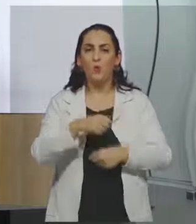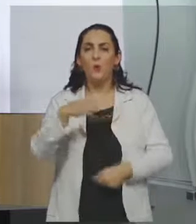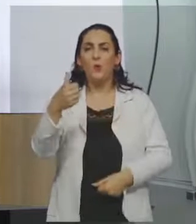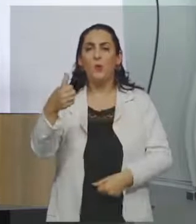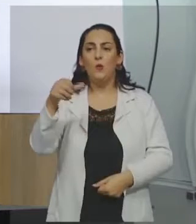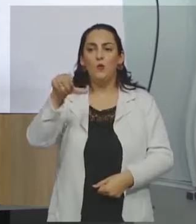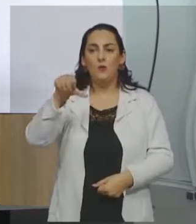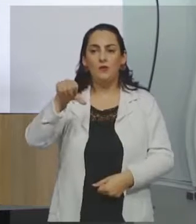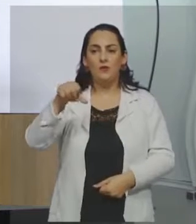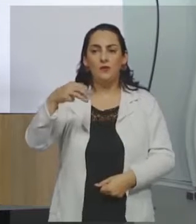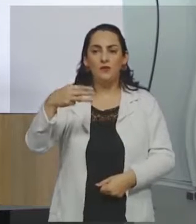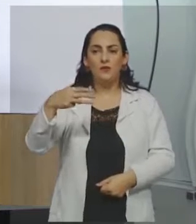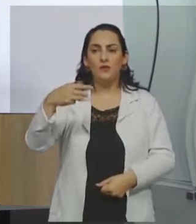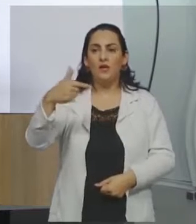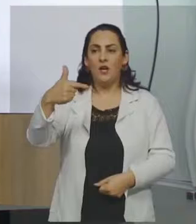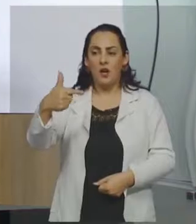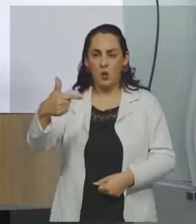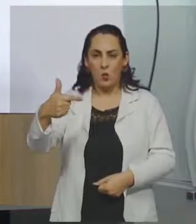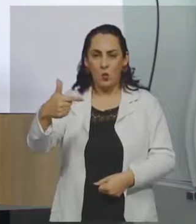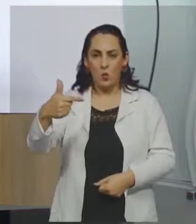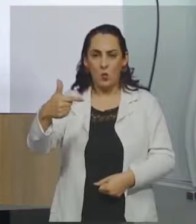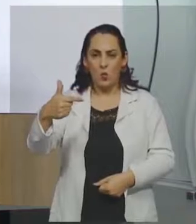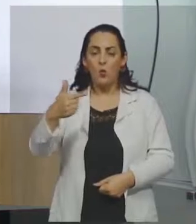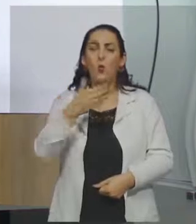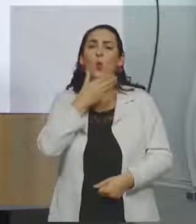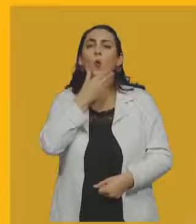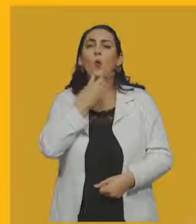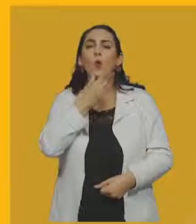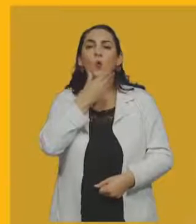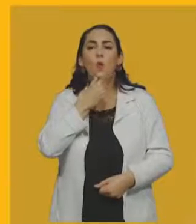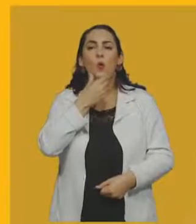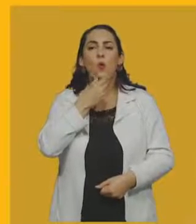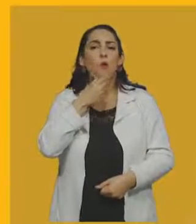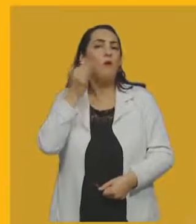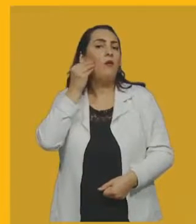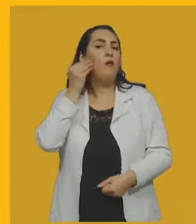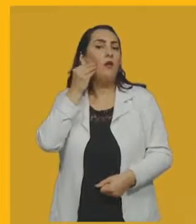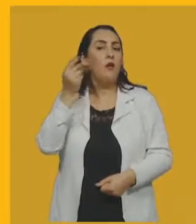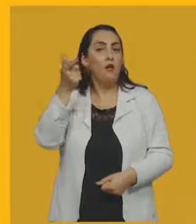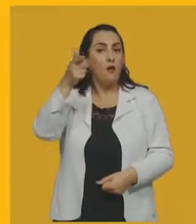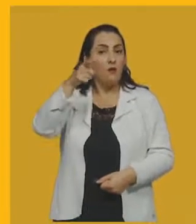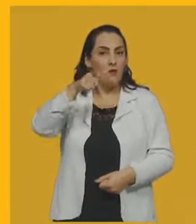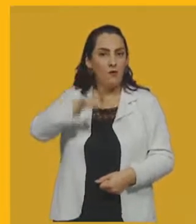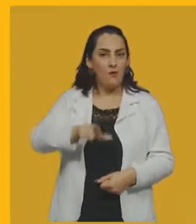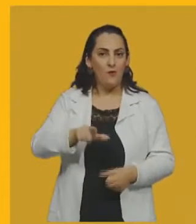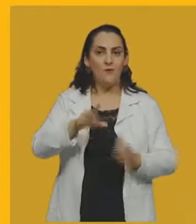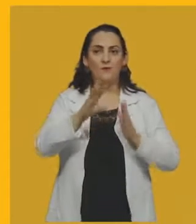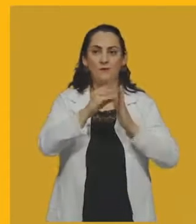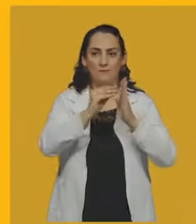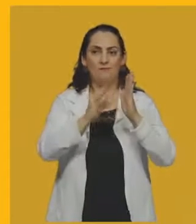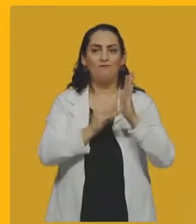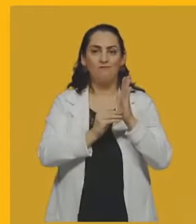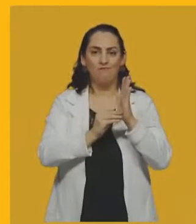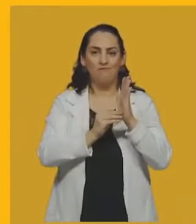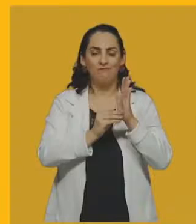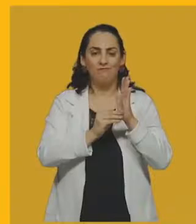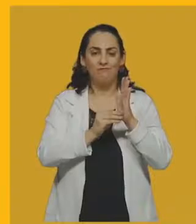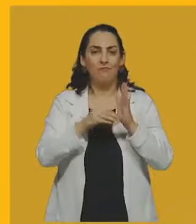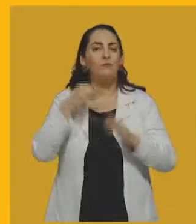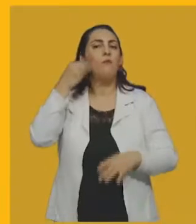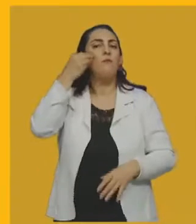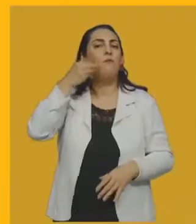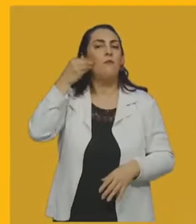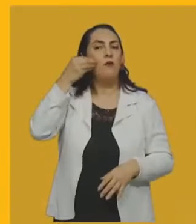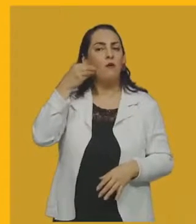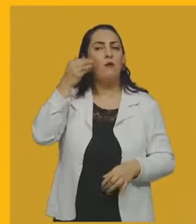1932, James Chadwick estabeleceu a teoria da subpartícula do nêutron. Então, através de um experimento, ele